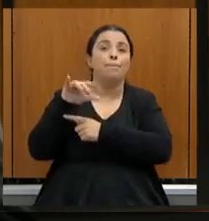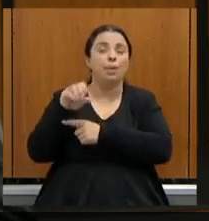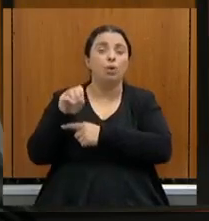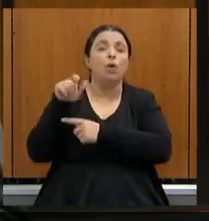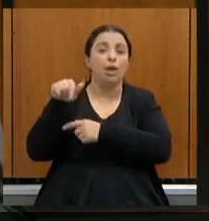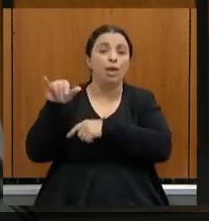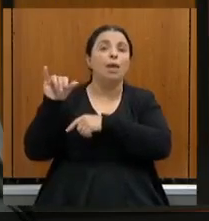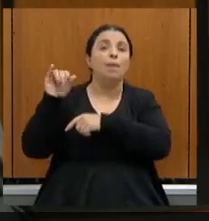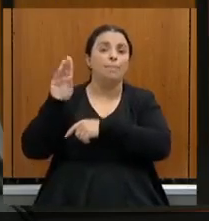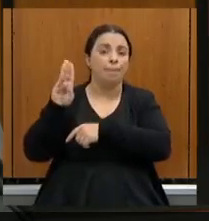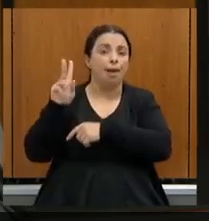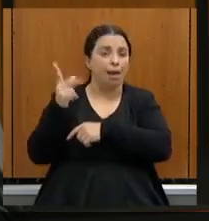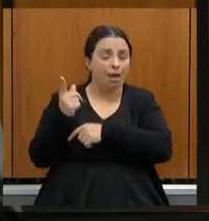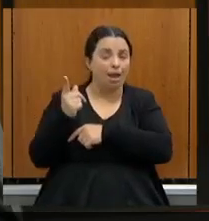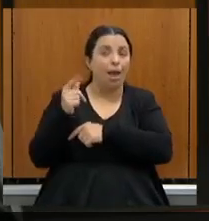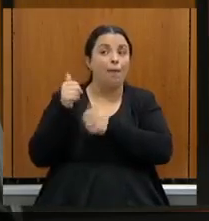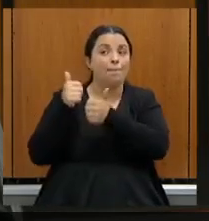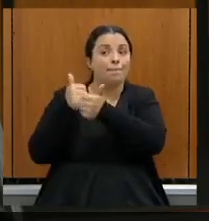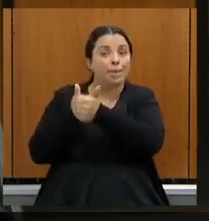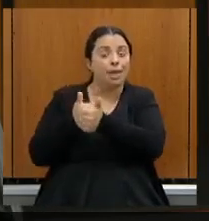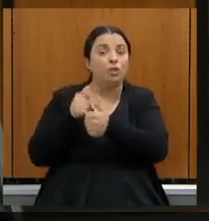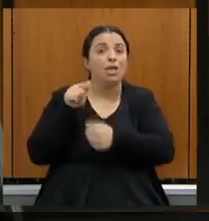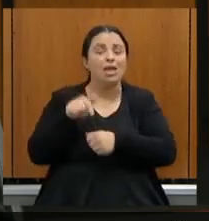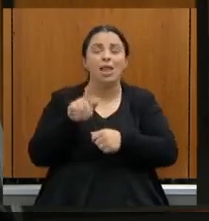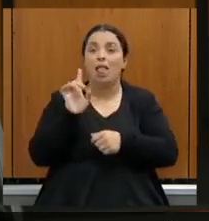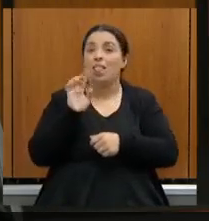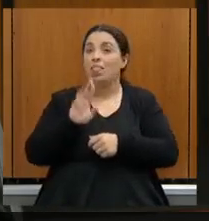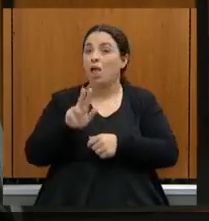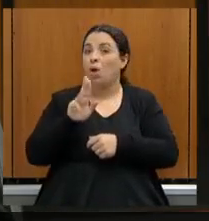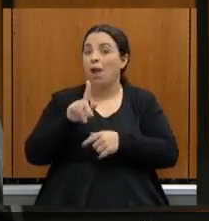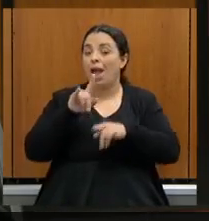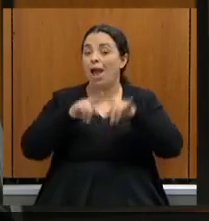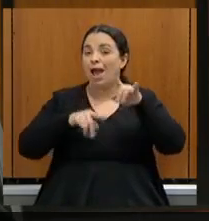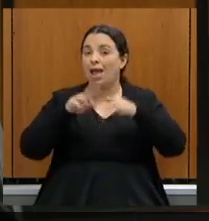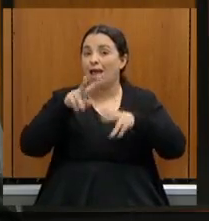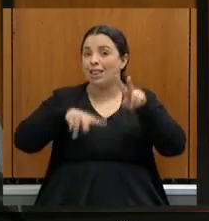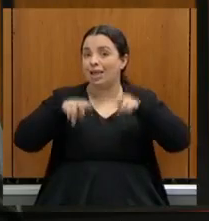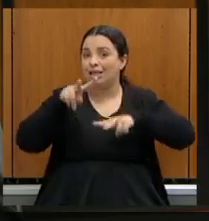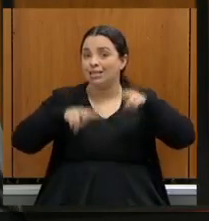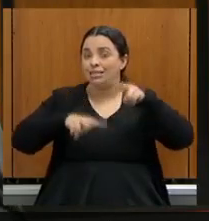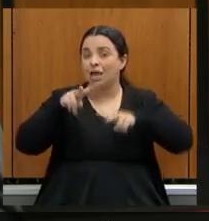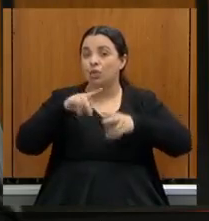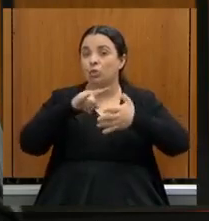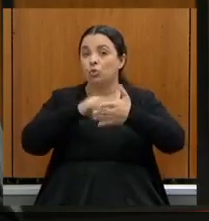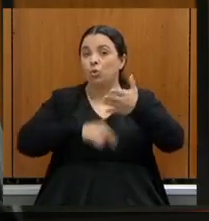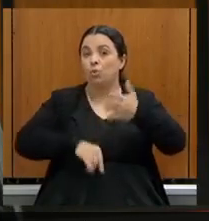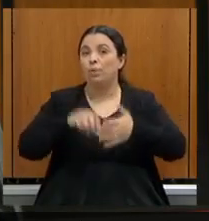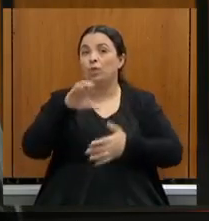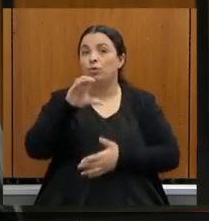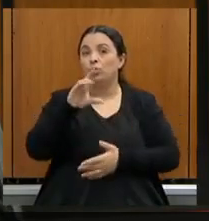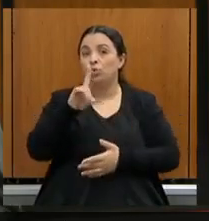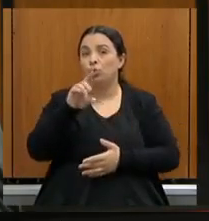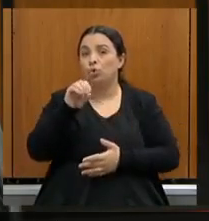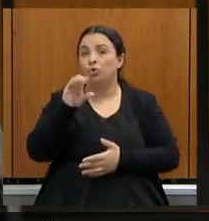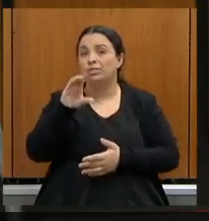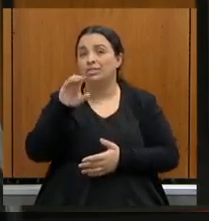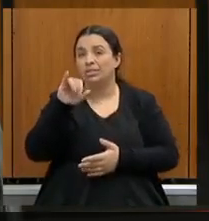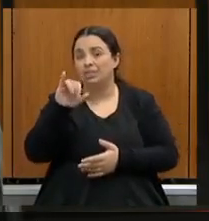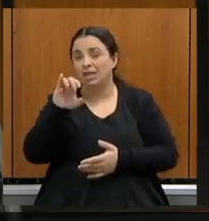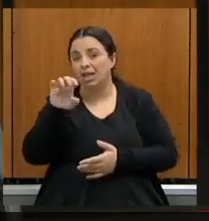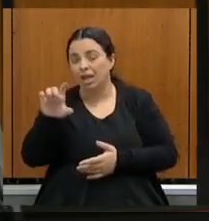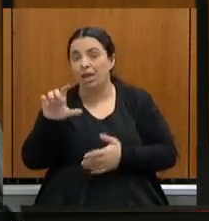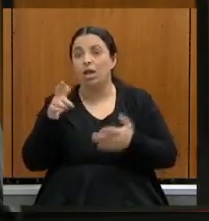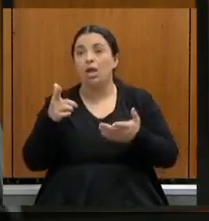e ele não é analisado, no dossiê, ou seja, os aspectos econômicos, impactos,